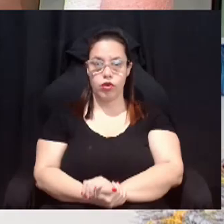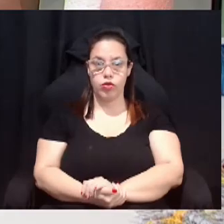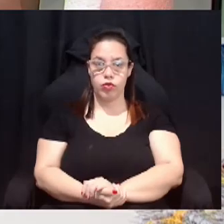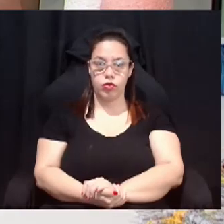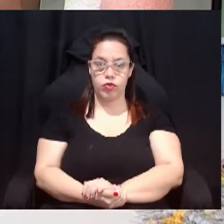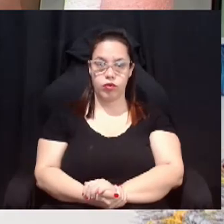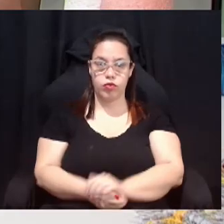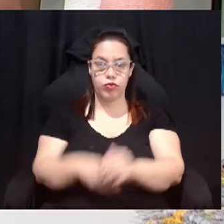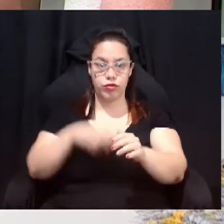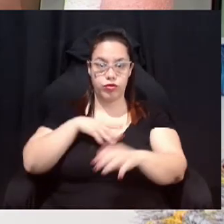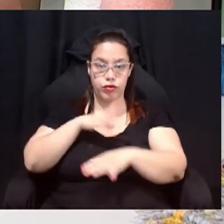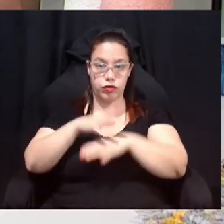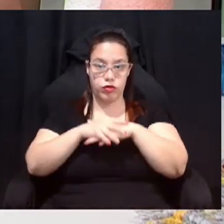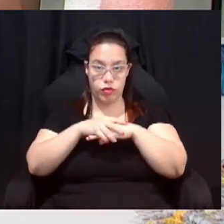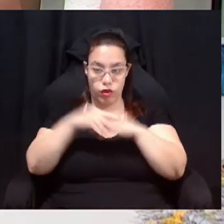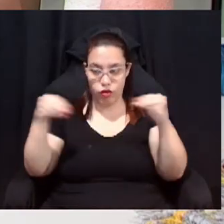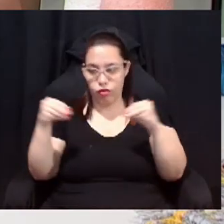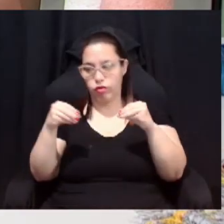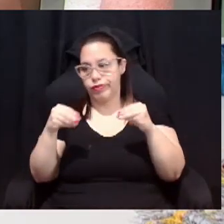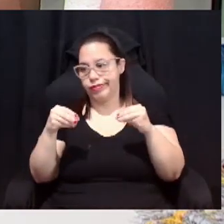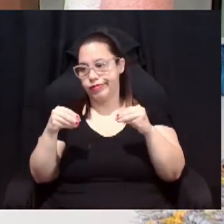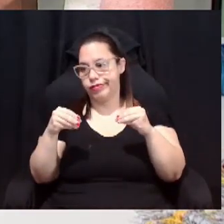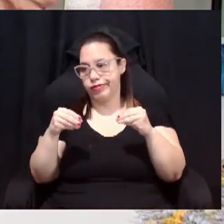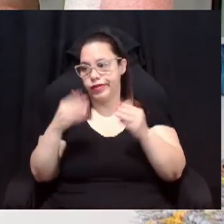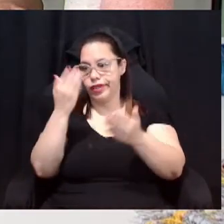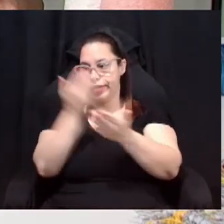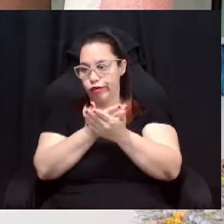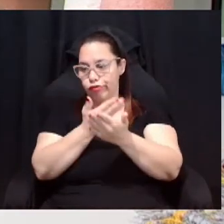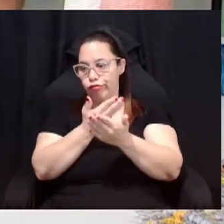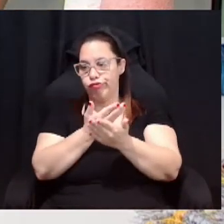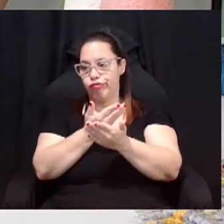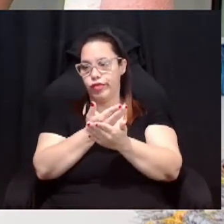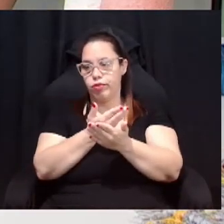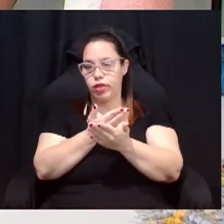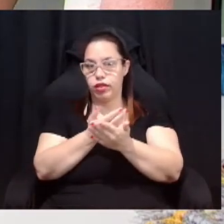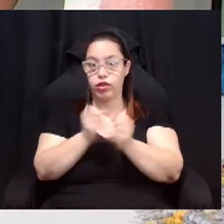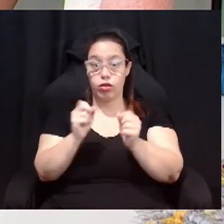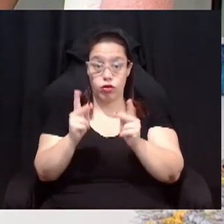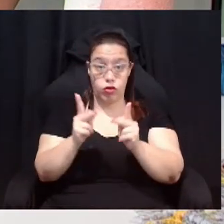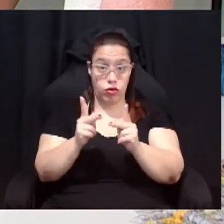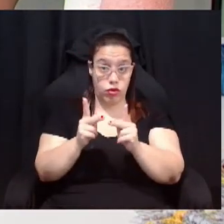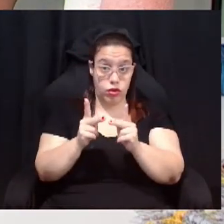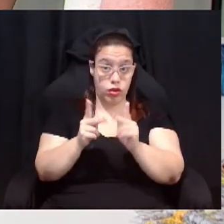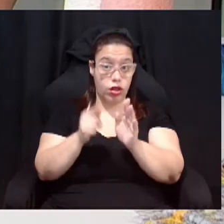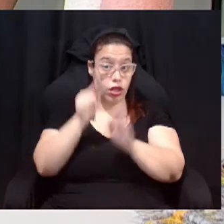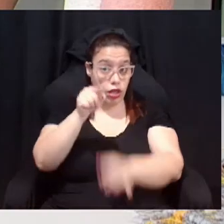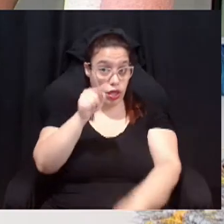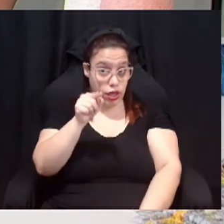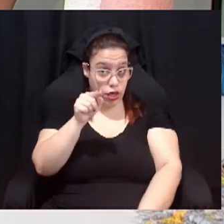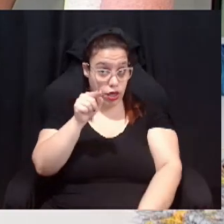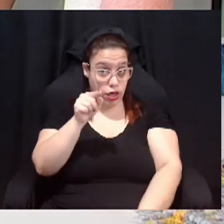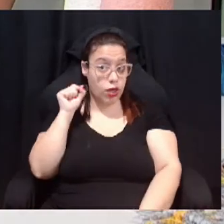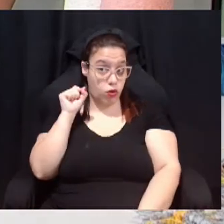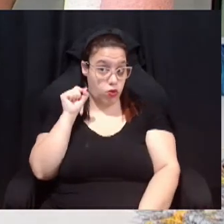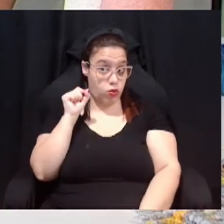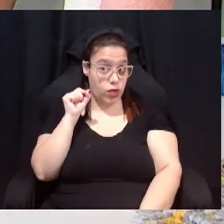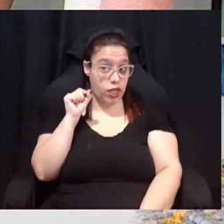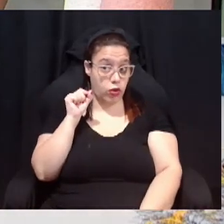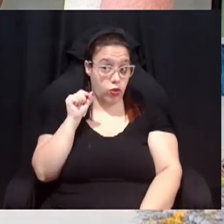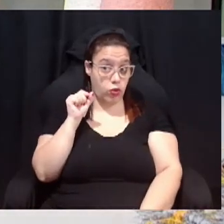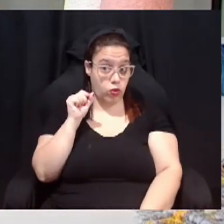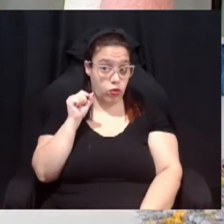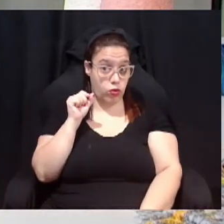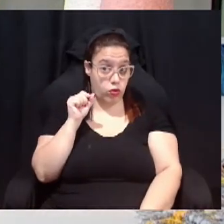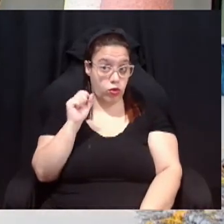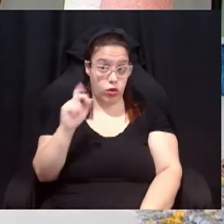de desgrudar da mesa e você perder aquele apoio. Então tá, então esse daqui é uma opção. É uma opção. Tá. Tá.